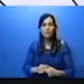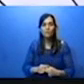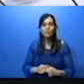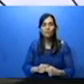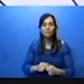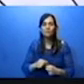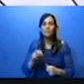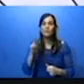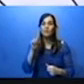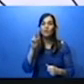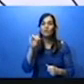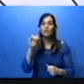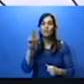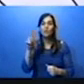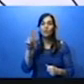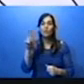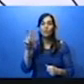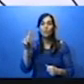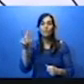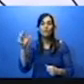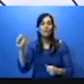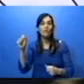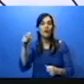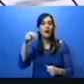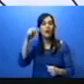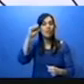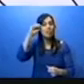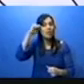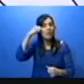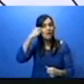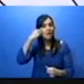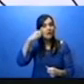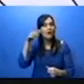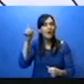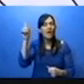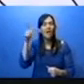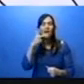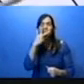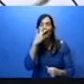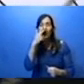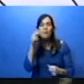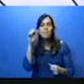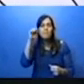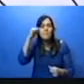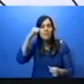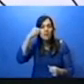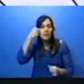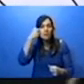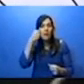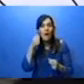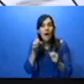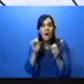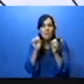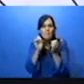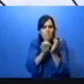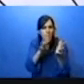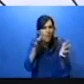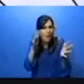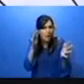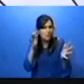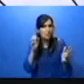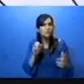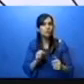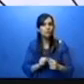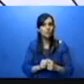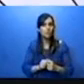viúva negra. Ela pode ser facilmente reconhecida pela coloração escura dela, brilhante, e no abdômen